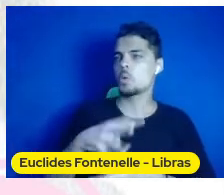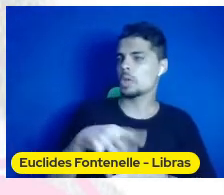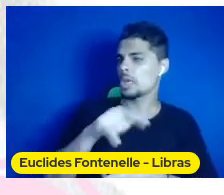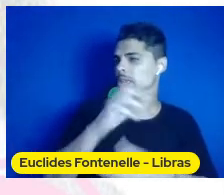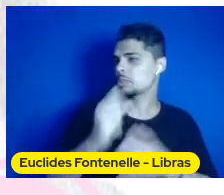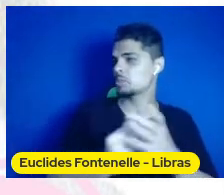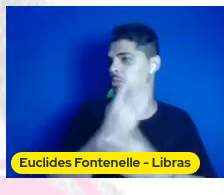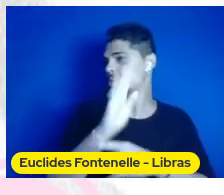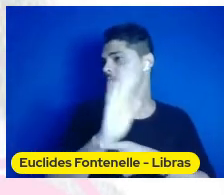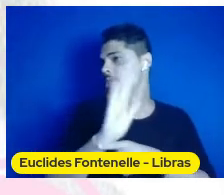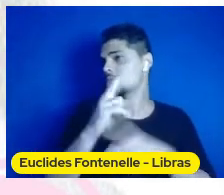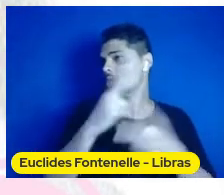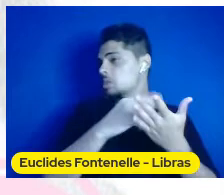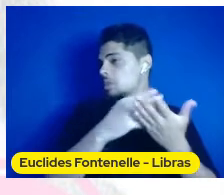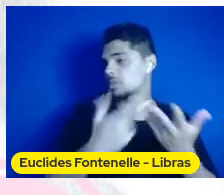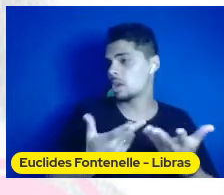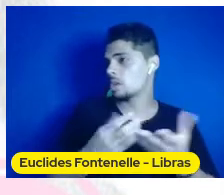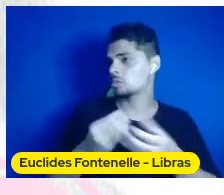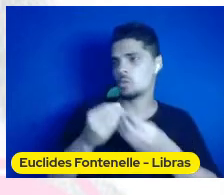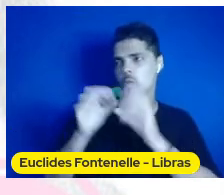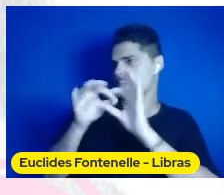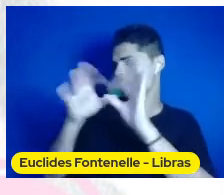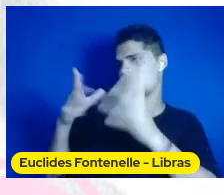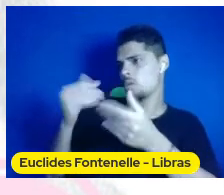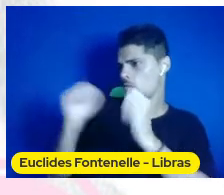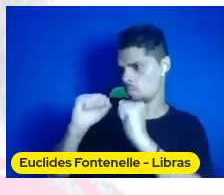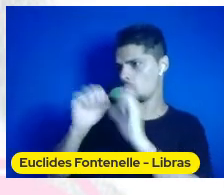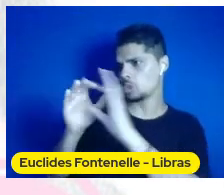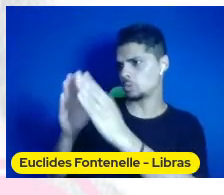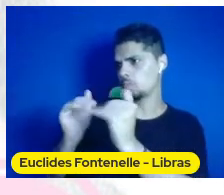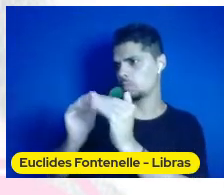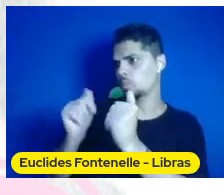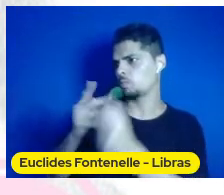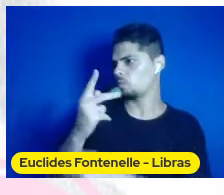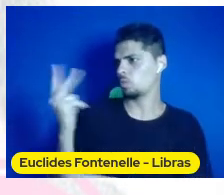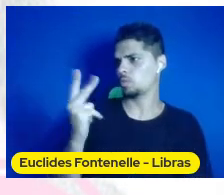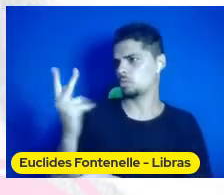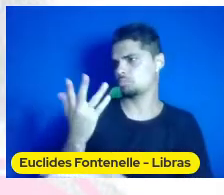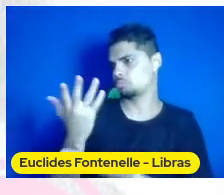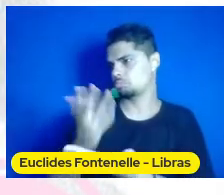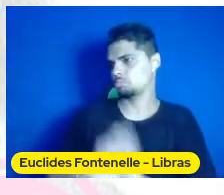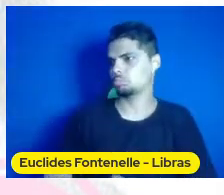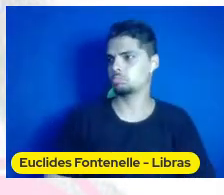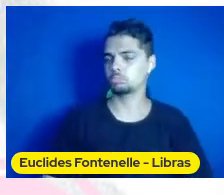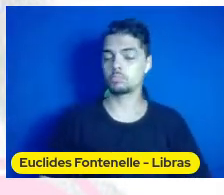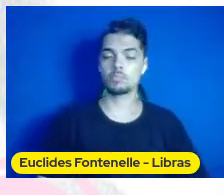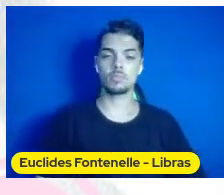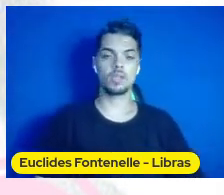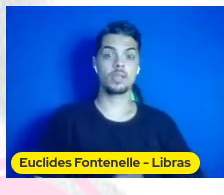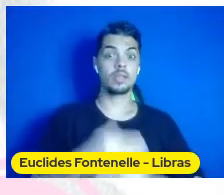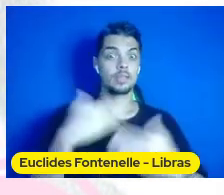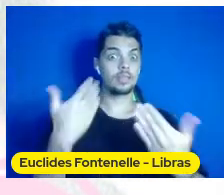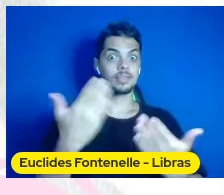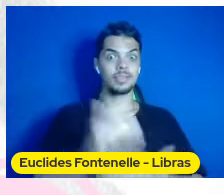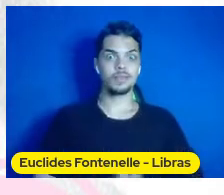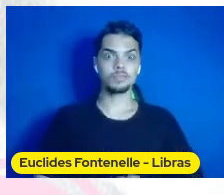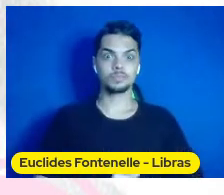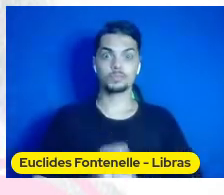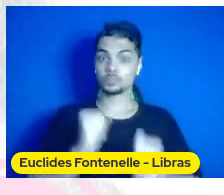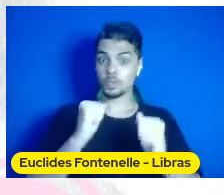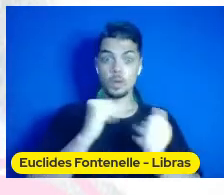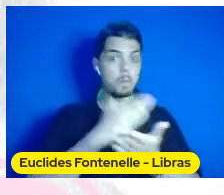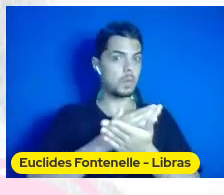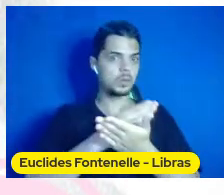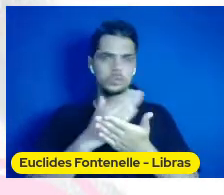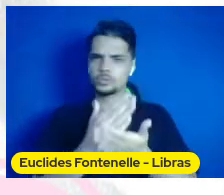animador? Pode ser Antônio, Michel, fiquem à vontade. Eu posso começar do meu início, né? Assim, eu sempre gostei